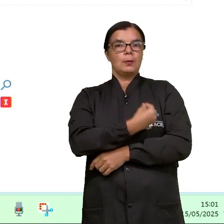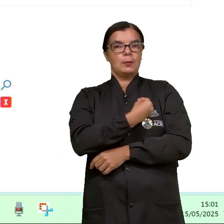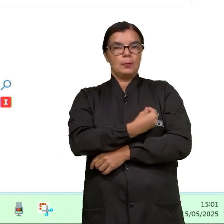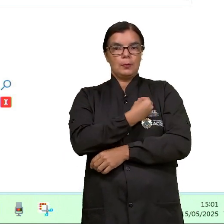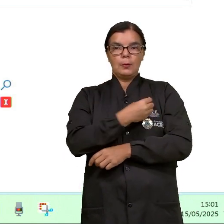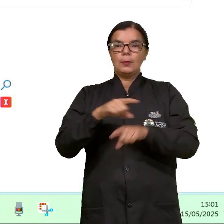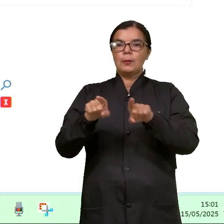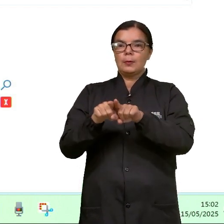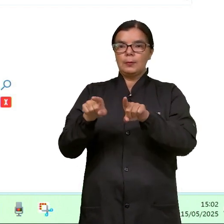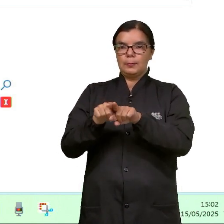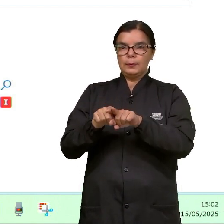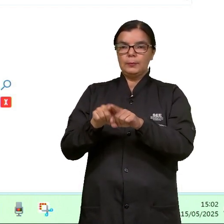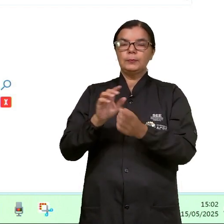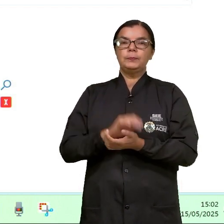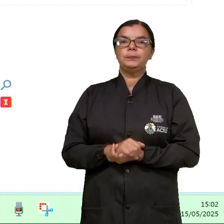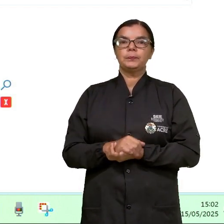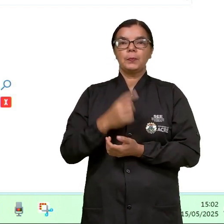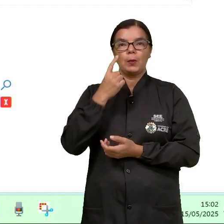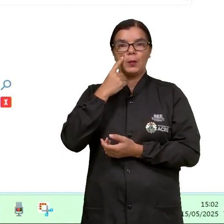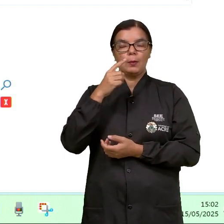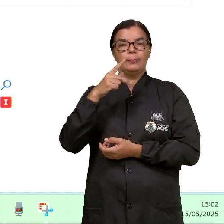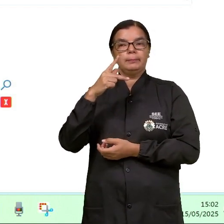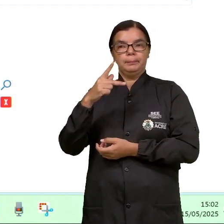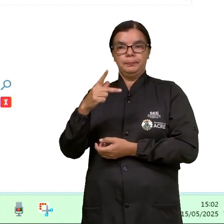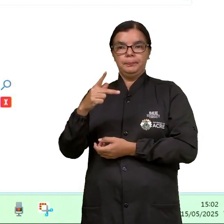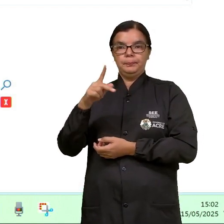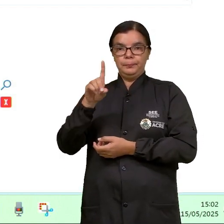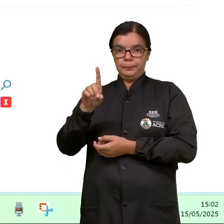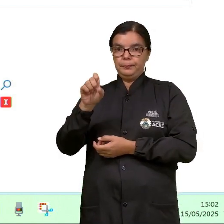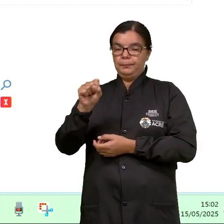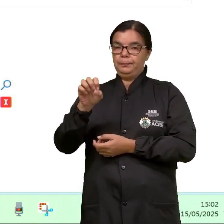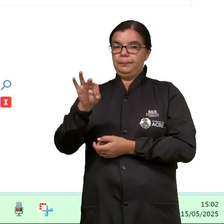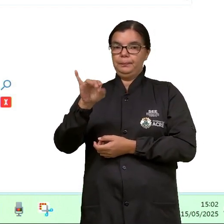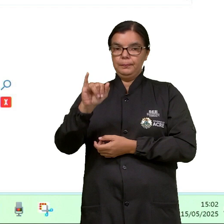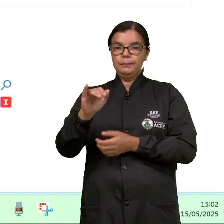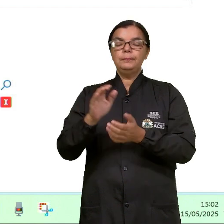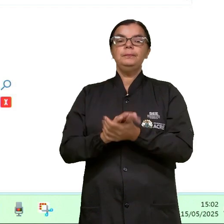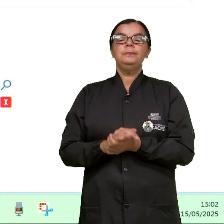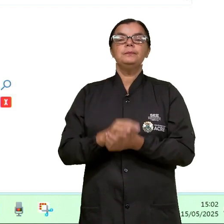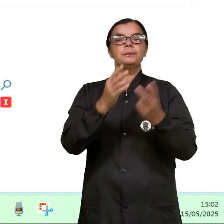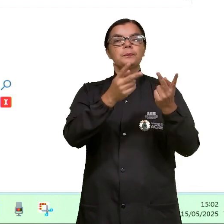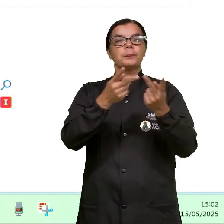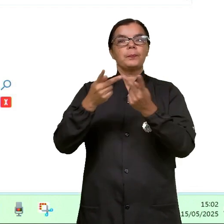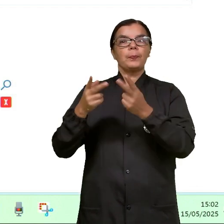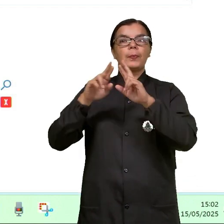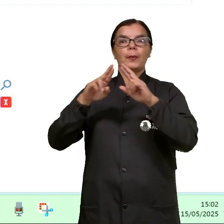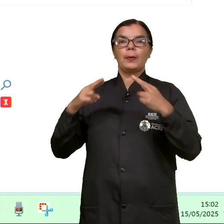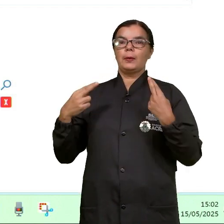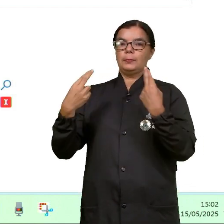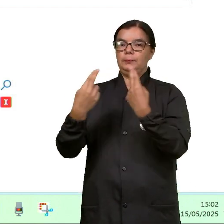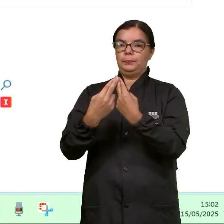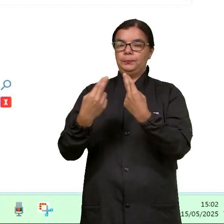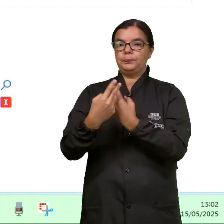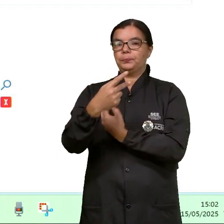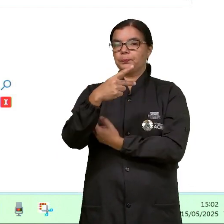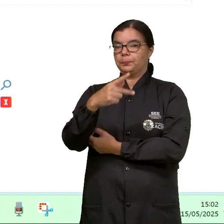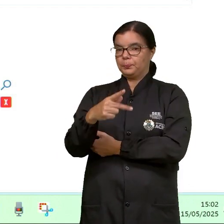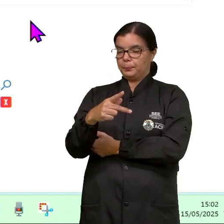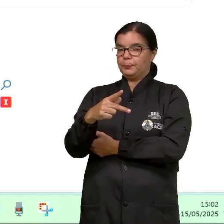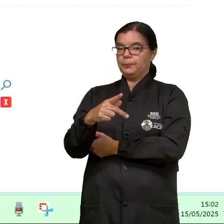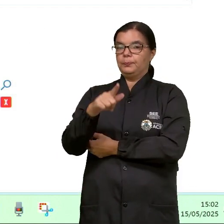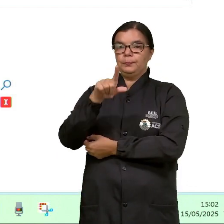do DSTI aqui em cima, ó, tá vendo? Ó, DSTI. E eu estou convidando para a reunião também o PGE